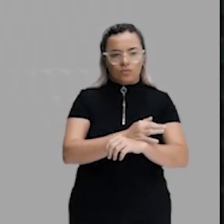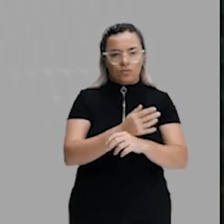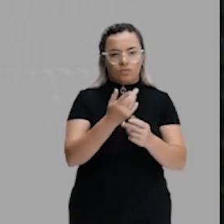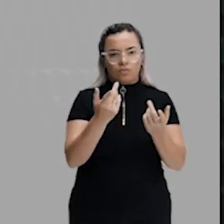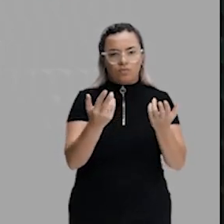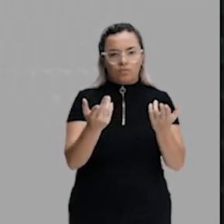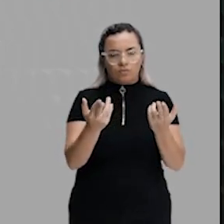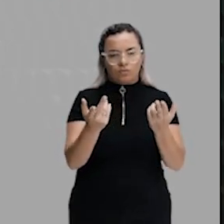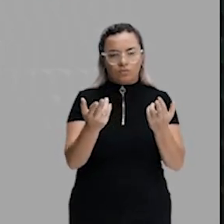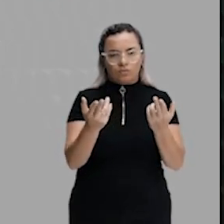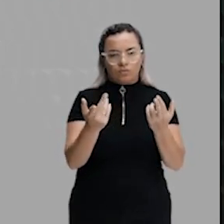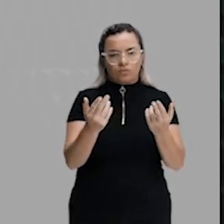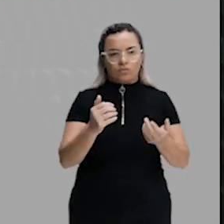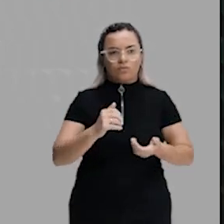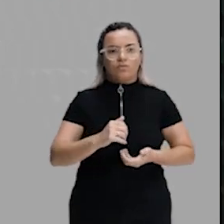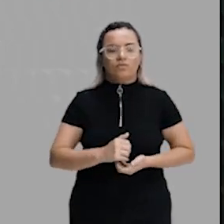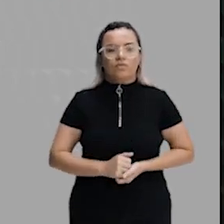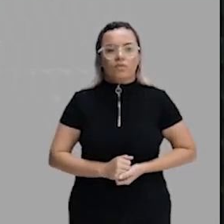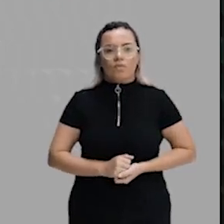iguais.